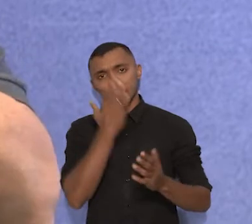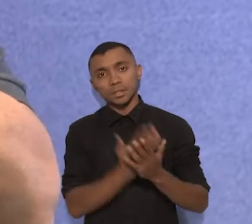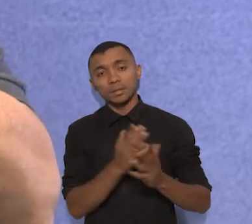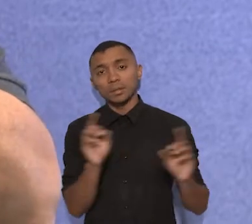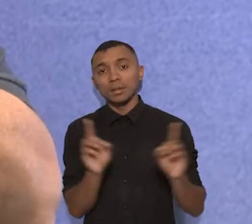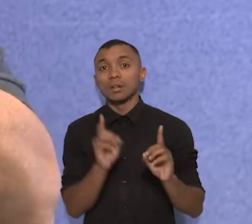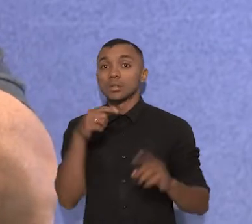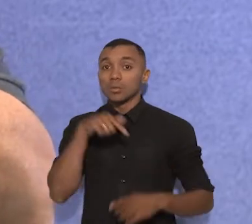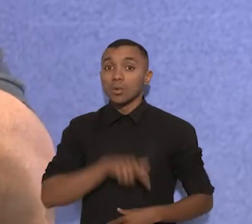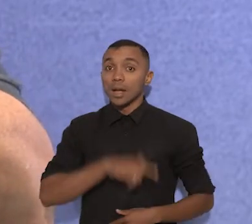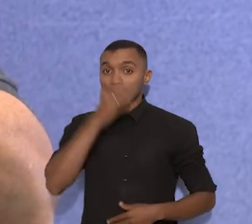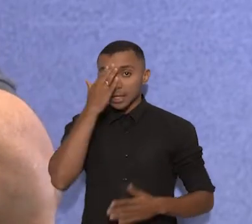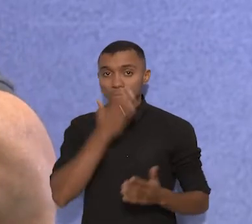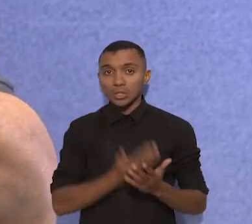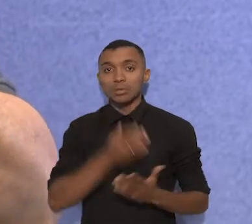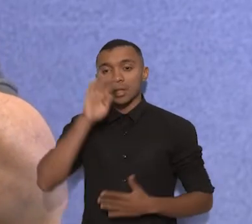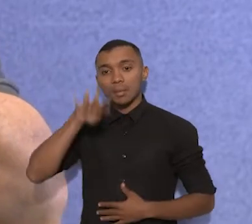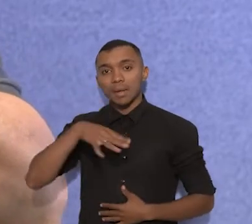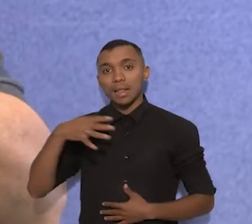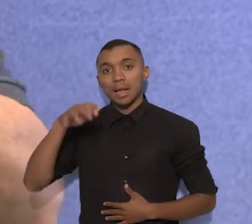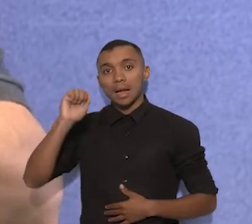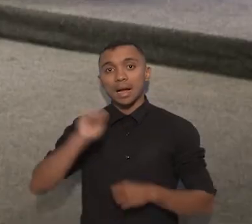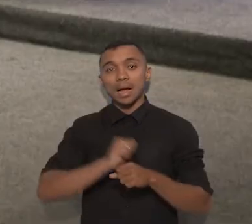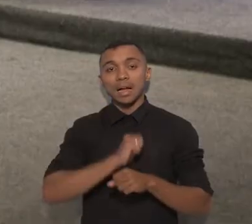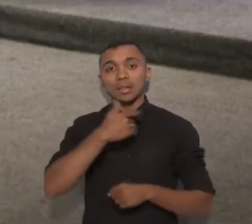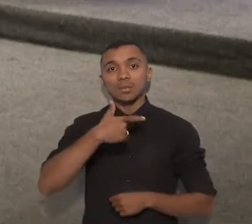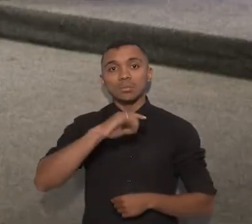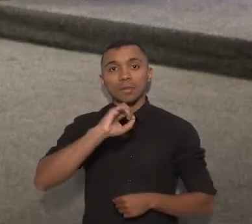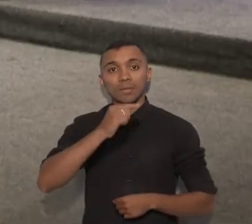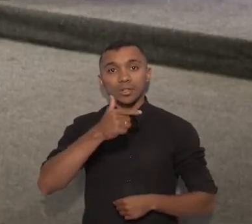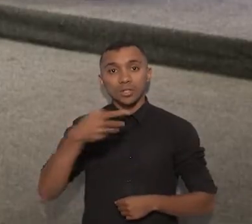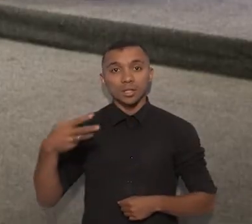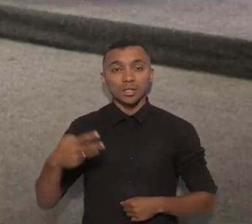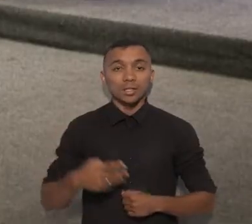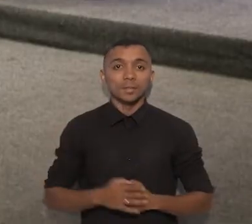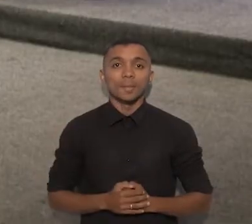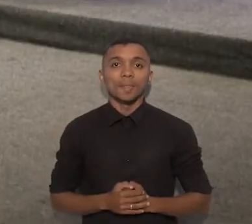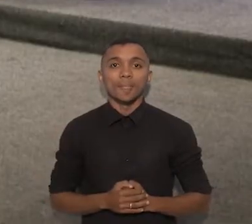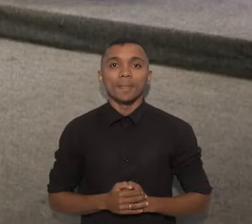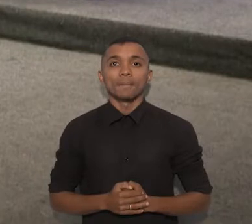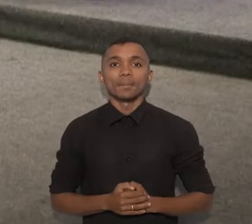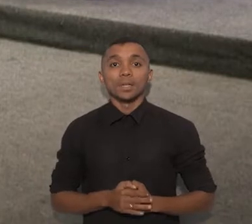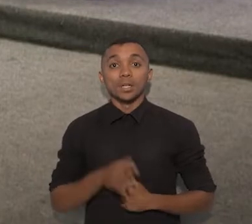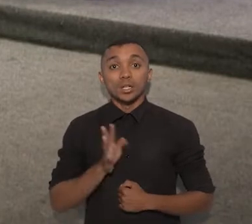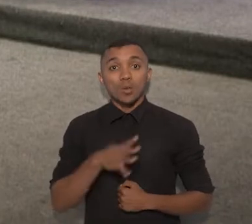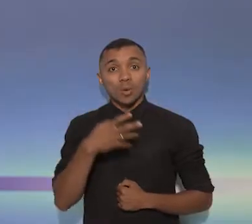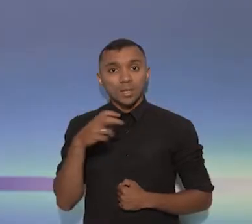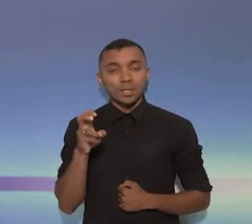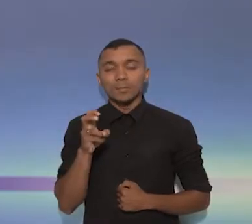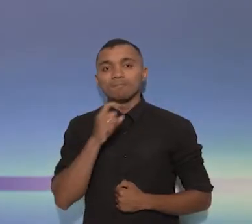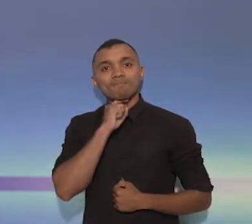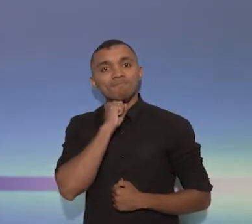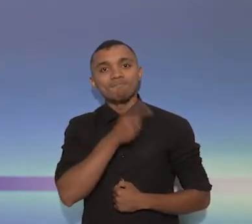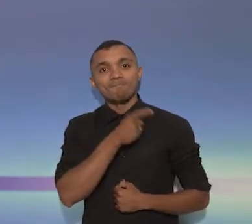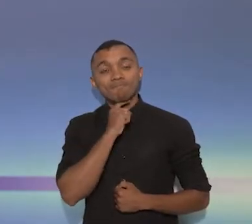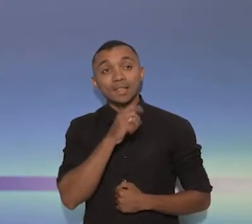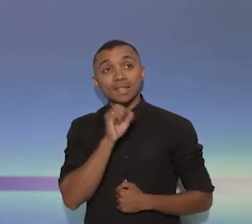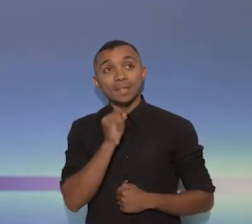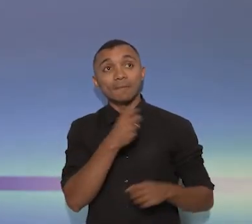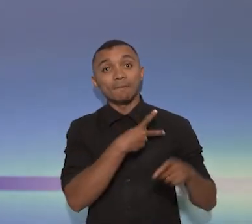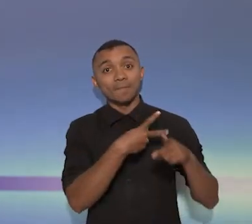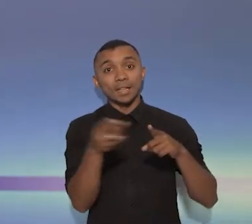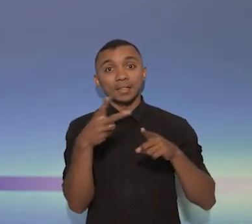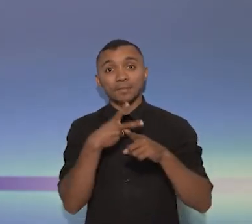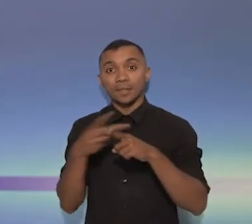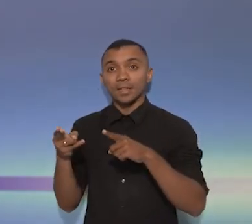um ano na Série A 2023. Mas, PC, a caminhada ainda é dura para chegar aos 45 só com 14, né? Se ganhar as duas,